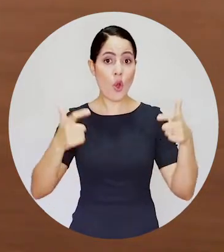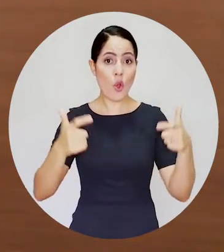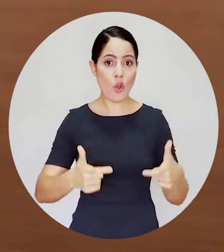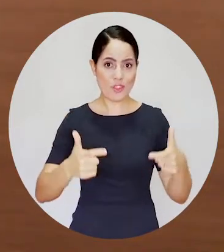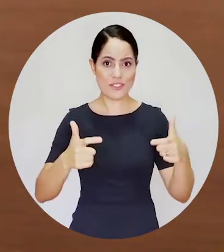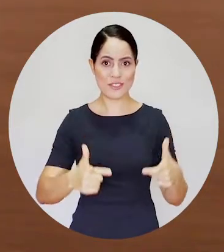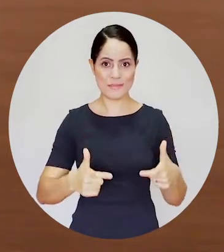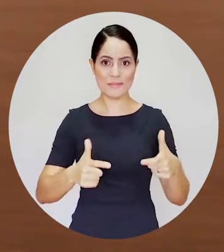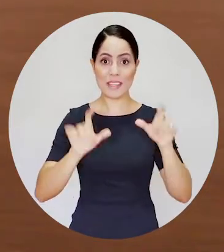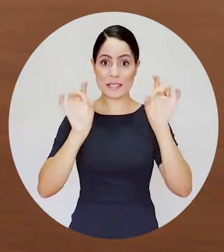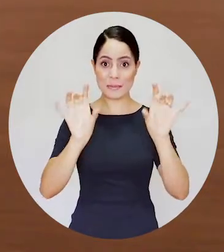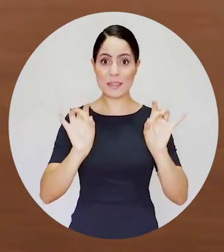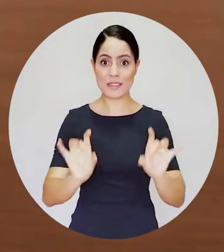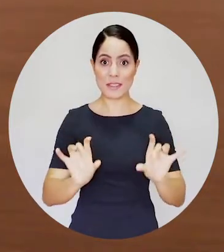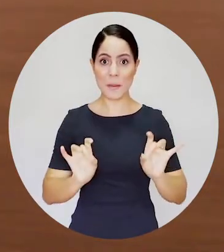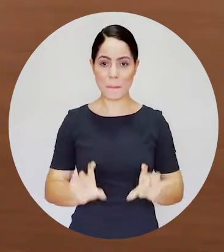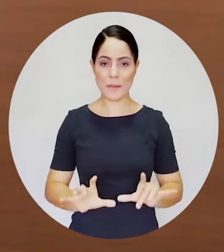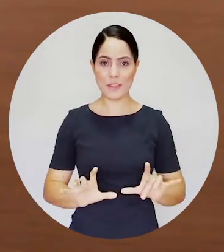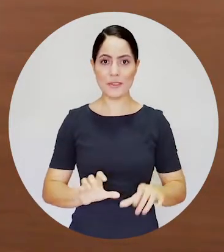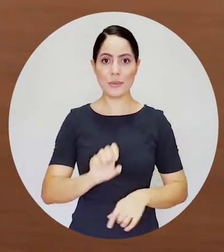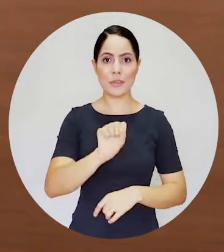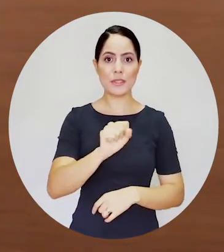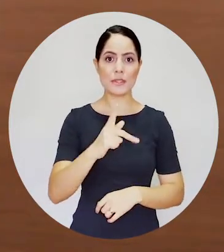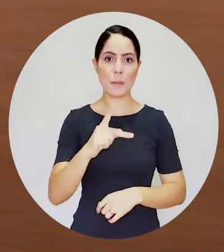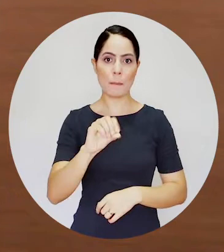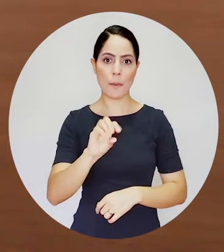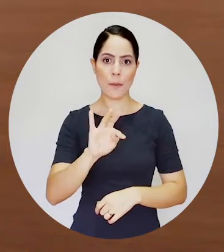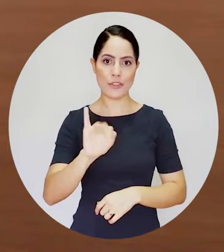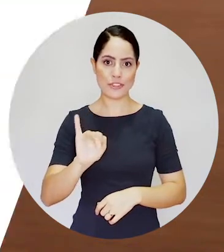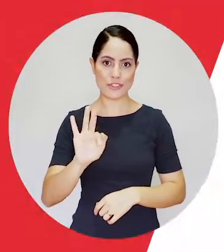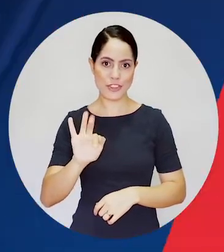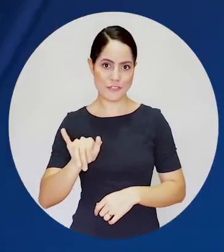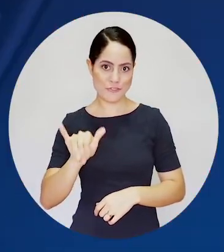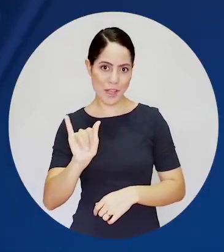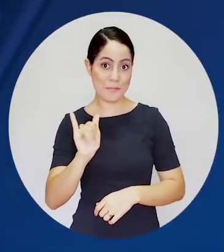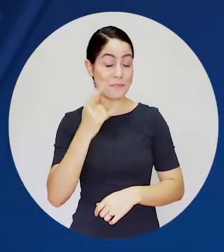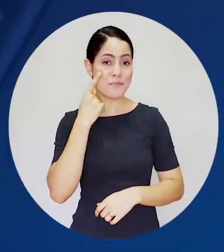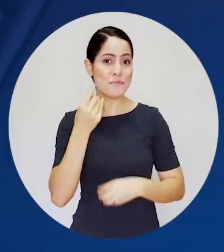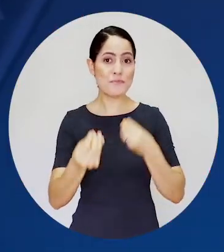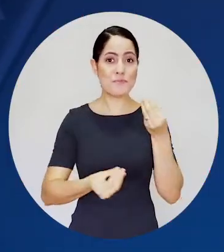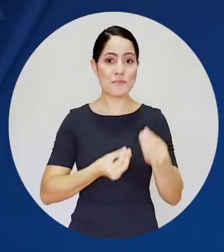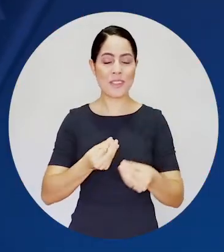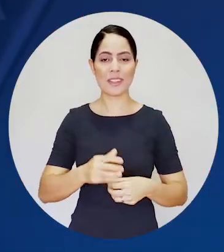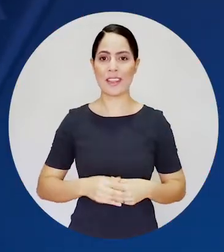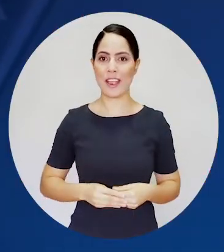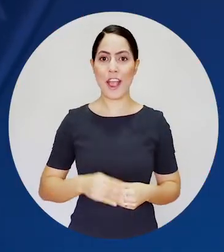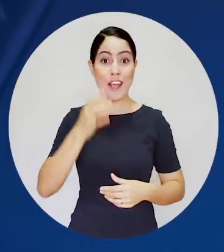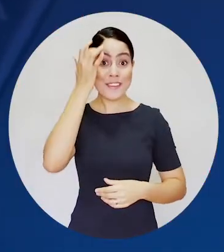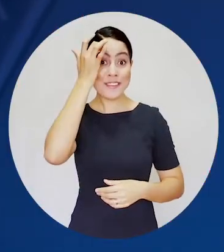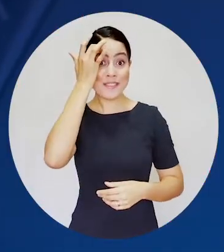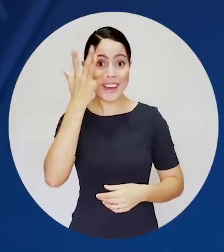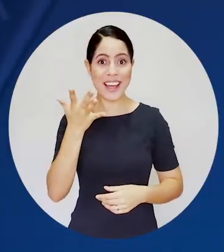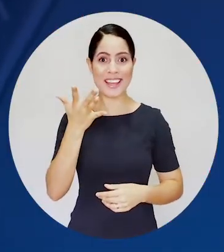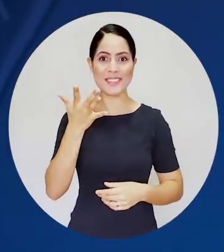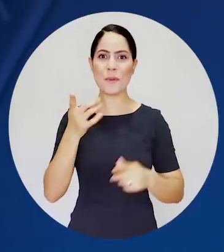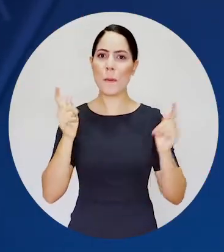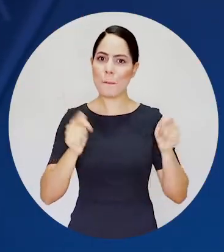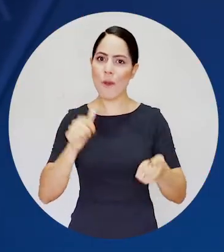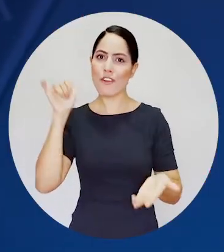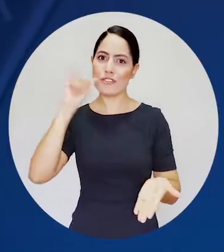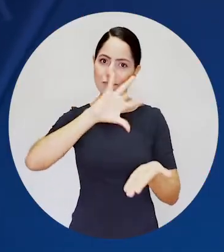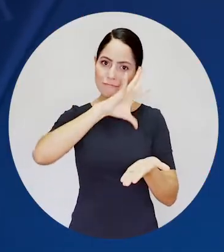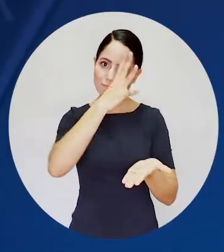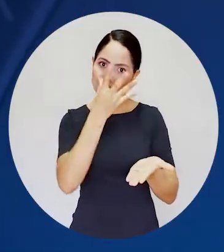podcast especial disponibilizado na plataforma Spotify. Para conferir é fácil. Primeiro você